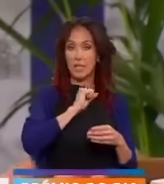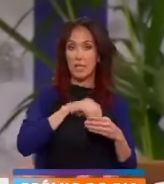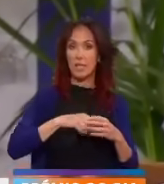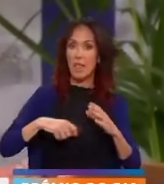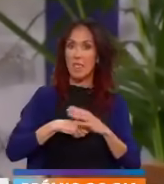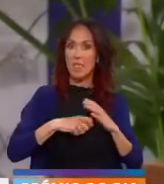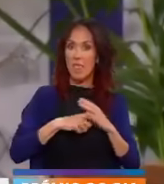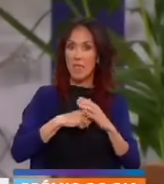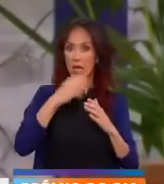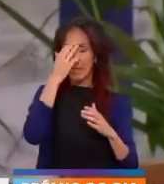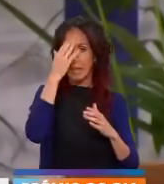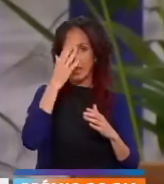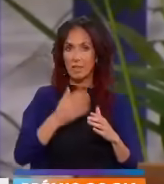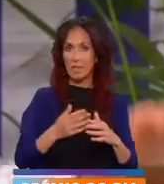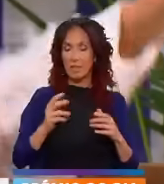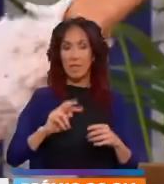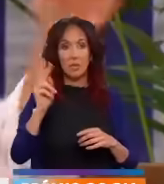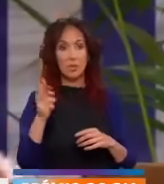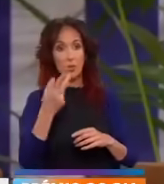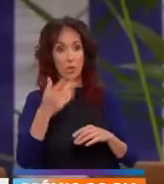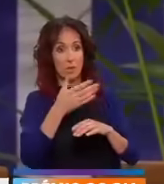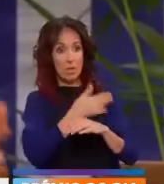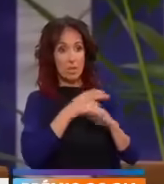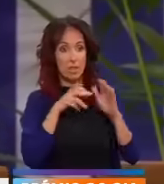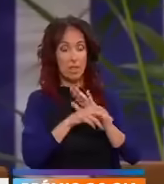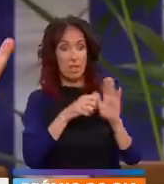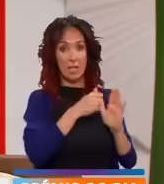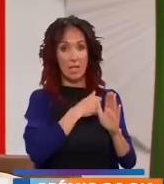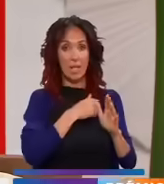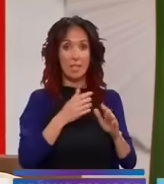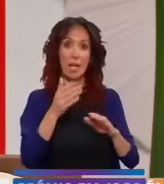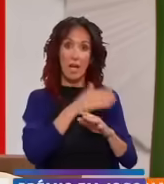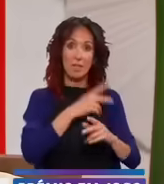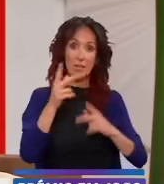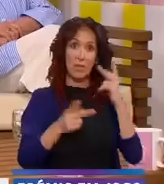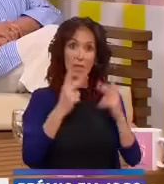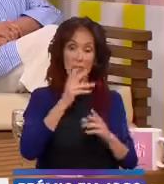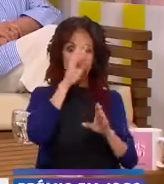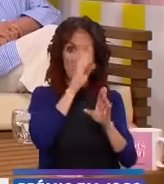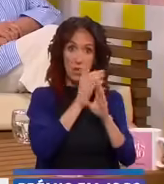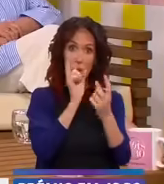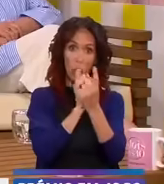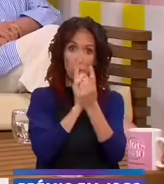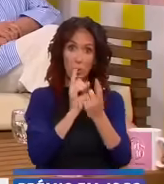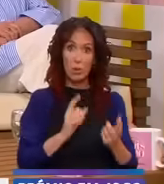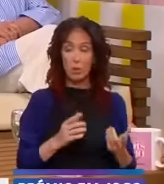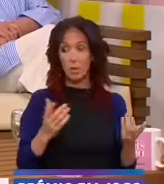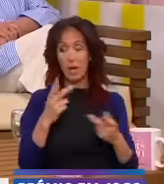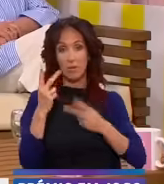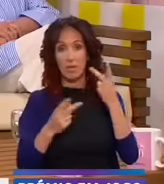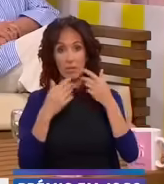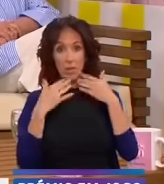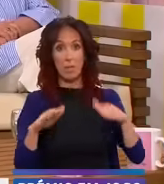cabeça. Querida, mas estas duas almas passaram por um psicólogo para entrar lá dentro. Tá bem, entraram, quiseram aqui entrar. O que eu estranho, pronto, tudo bem, pronto, estou mal. Aqui o que eu